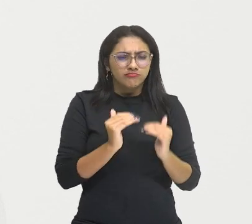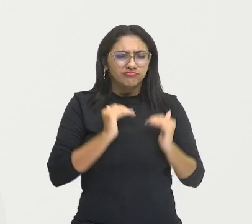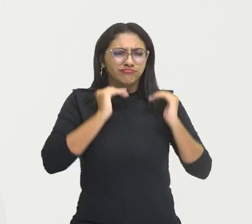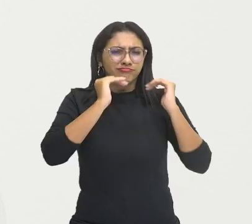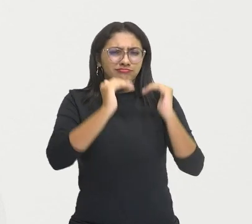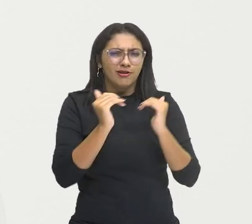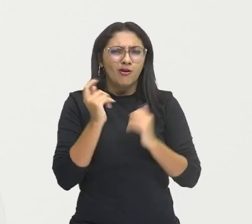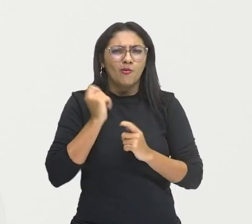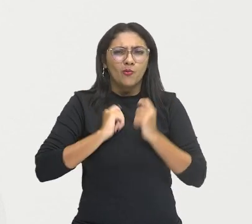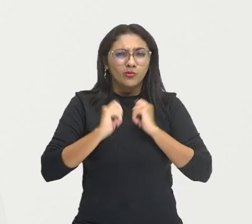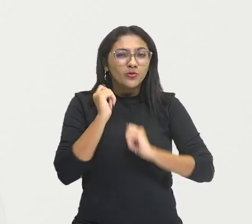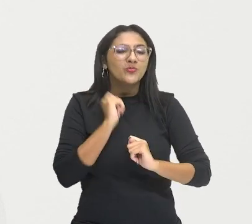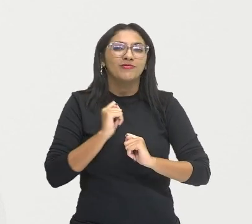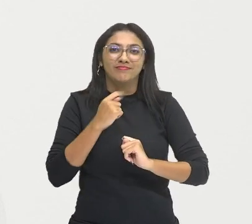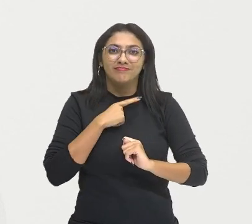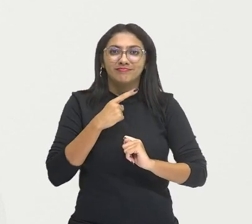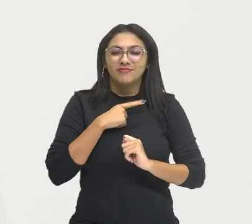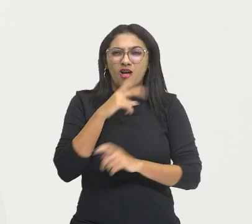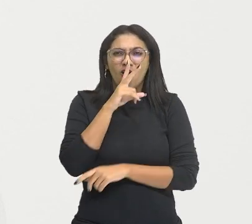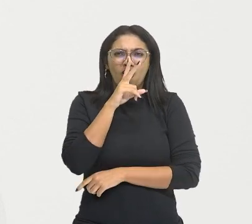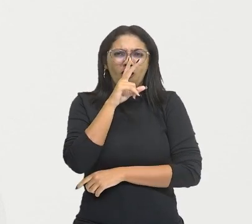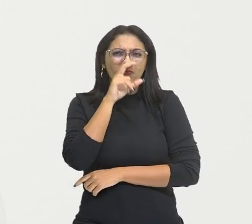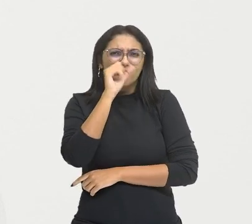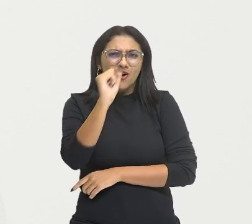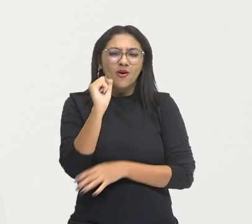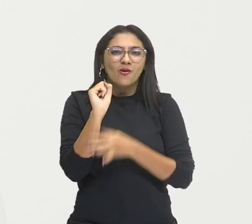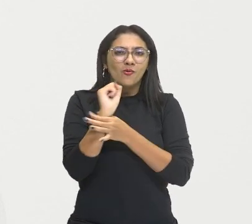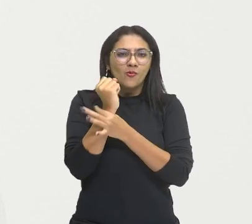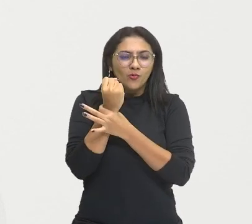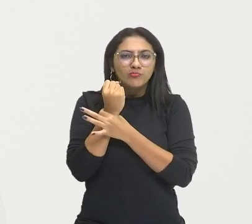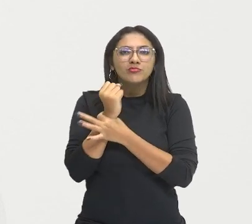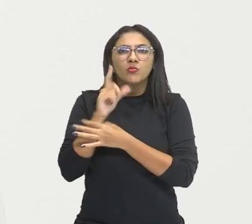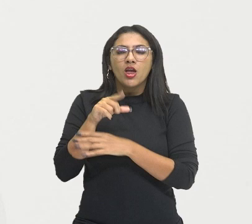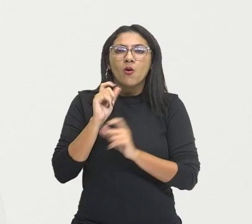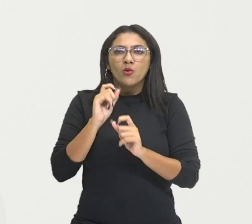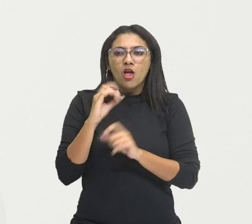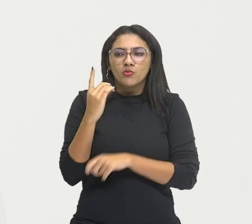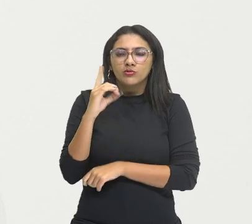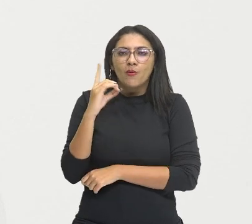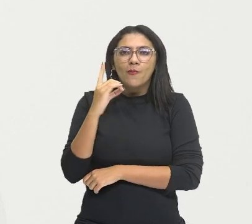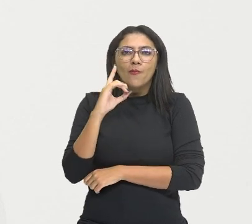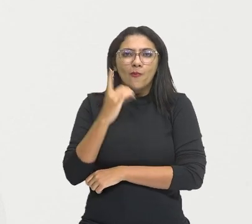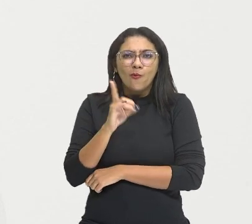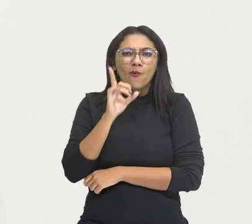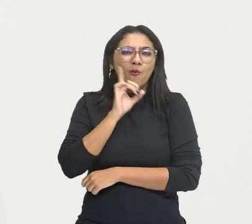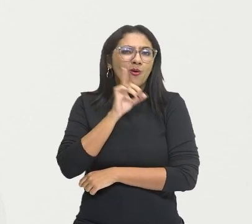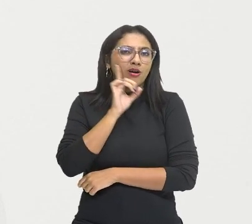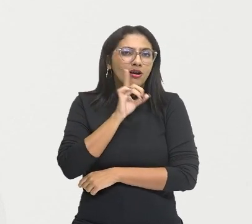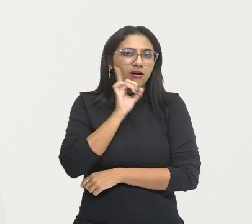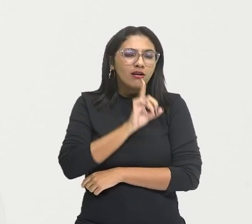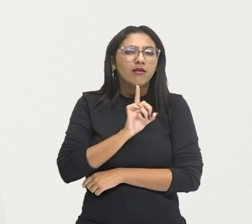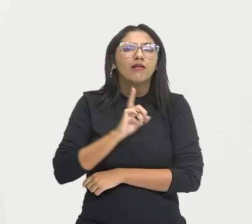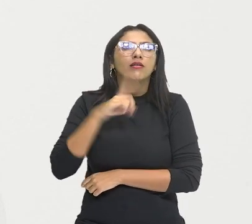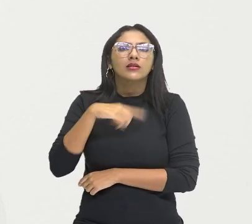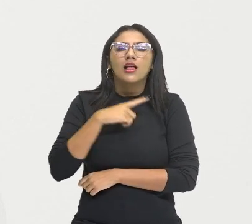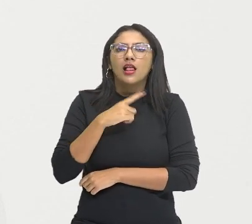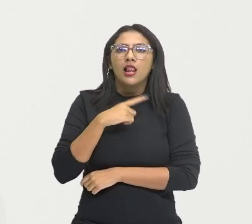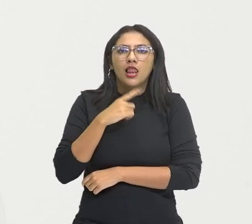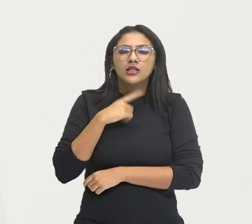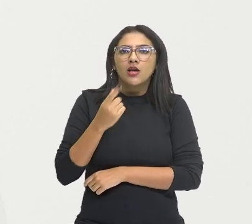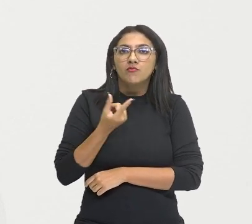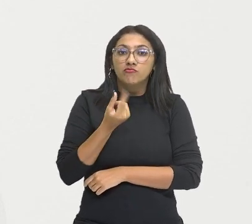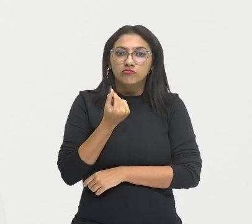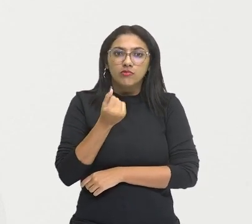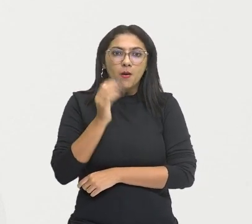do mundo. Tão forte que a sua moeda, o dólar americano, o dólar estadunidense, passou a ser a moeda